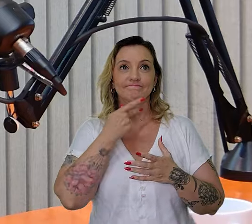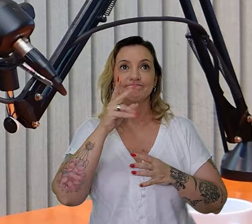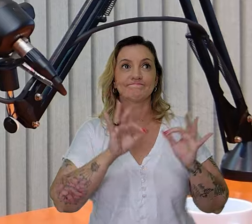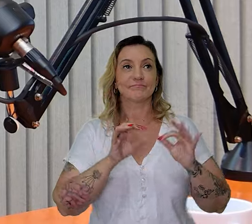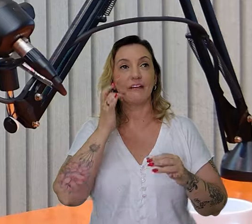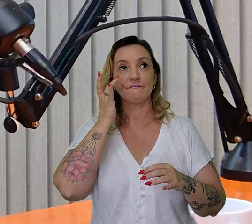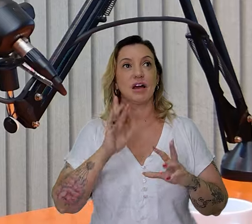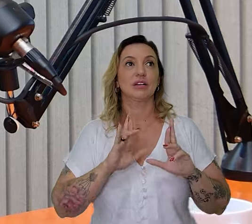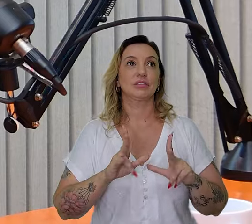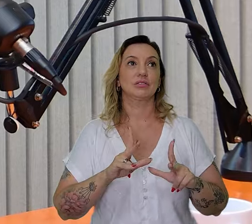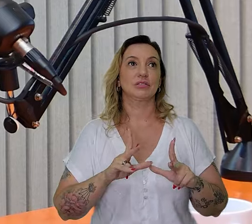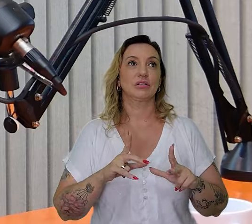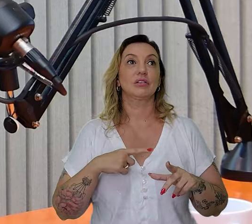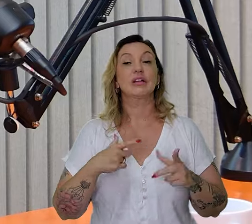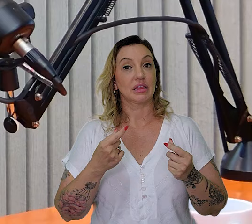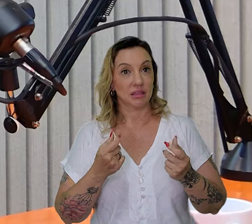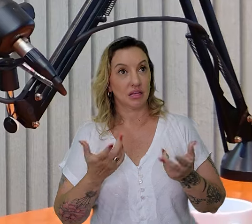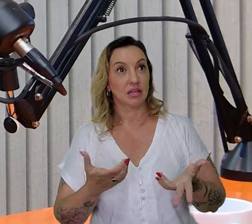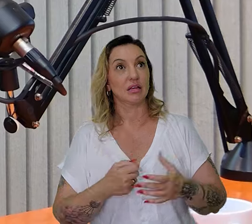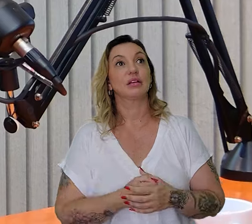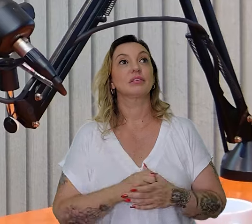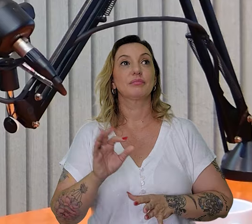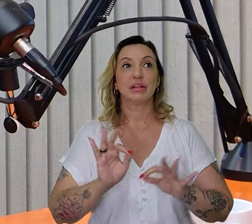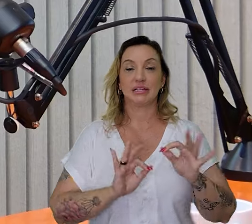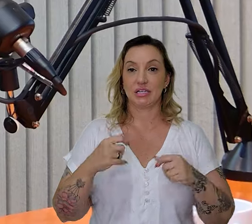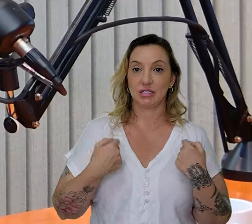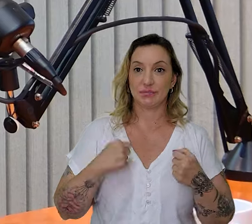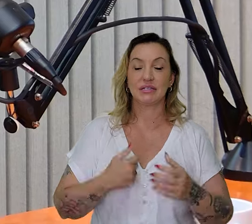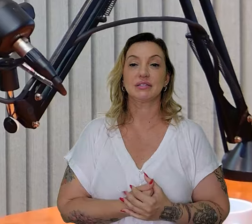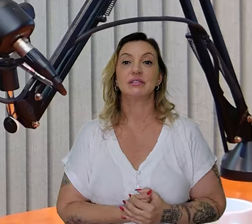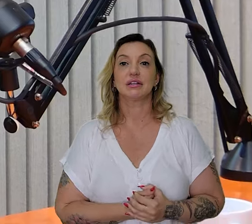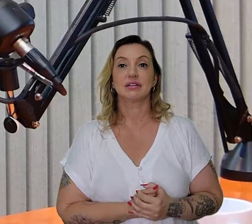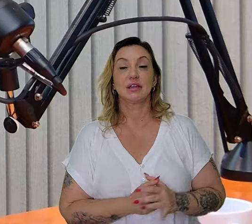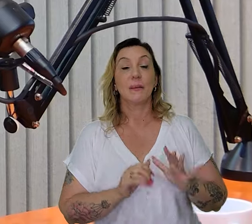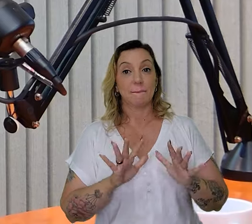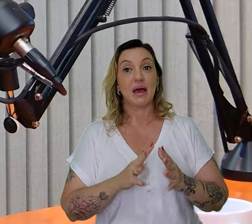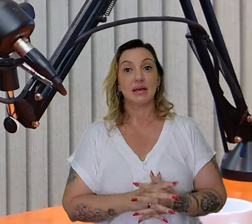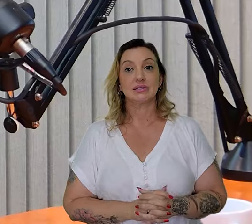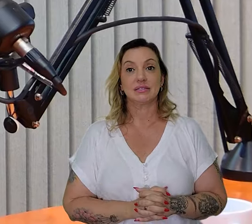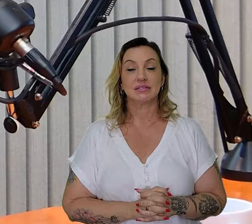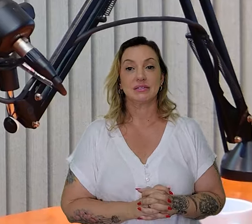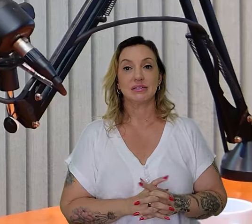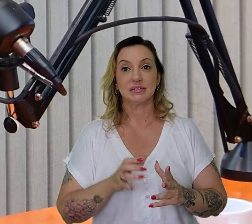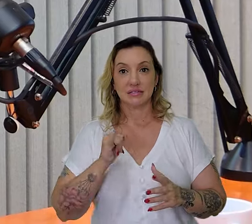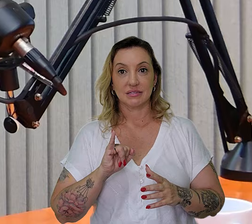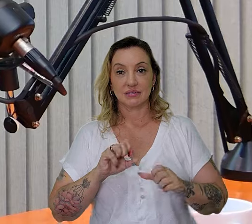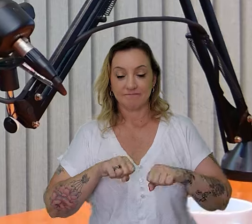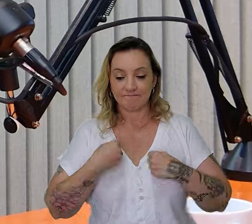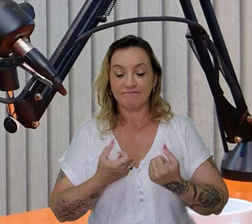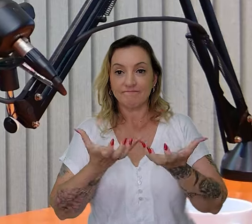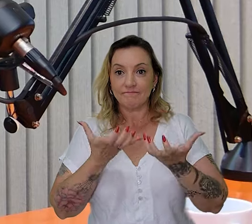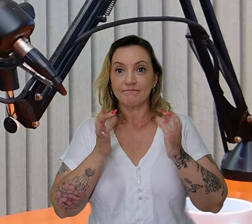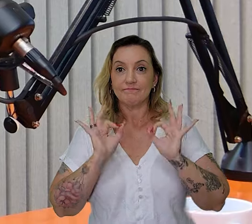financeiro é uma coisa que você planeja né mas eh Se você realmente se determinar que é isso que você quer fazer eu fiz